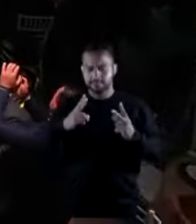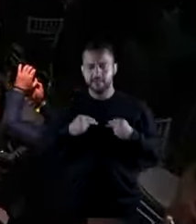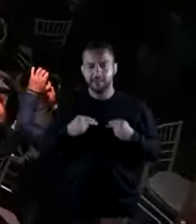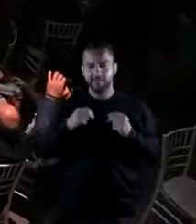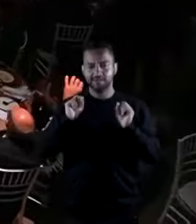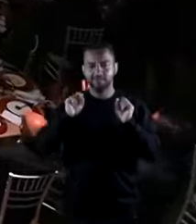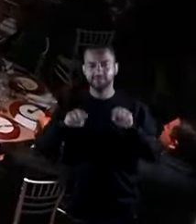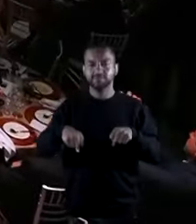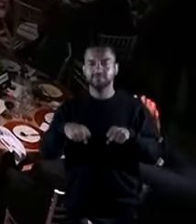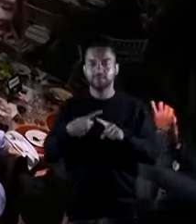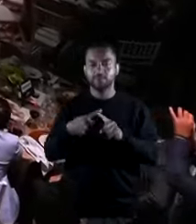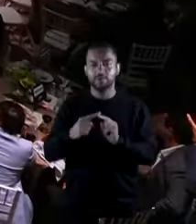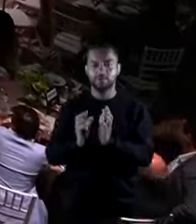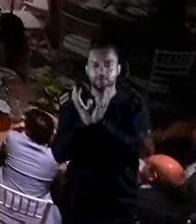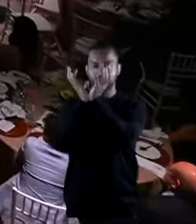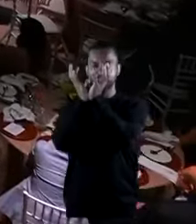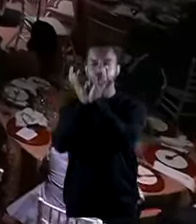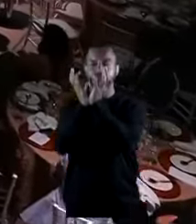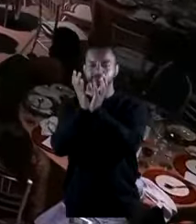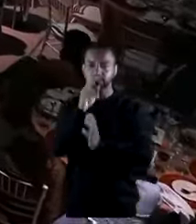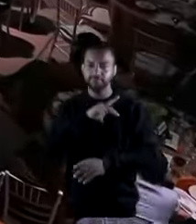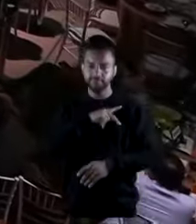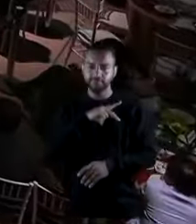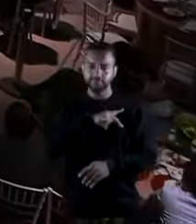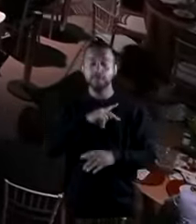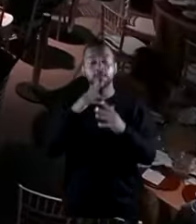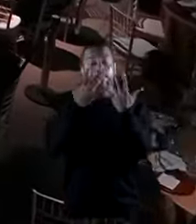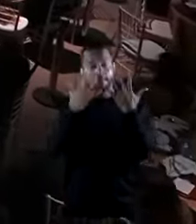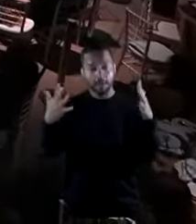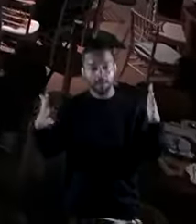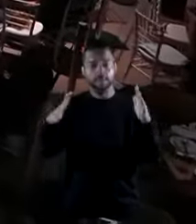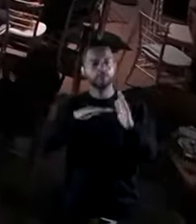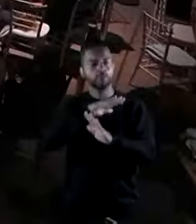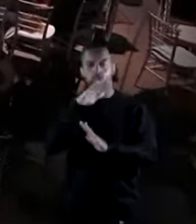Merecidíssimo o título do Palmeiras, então, parabéns a